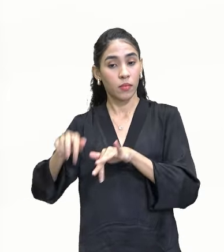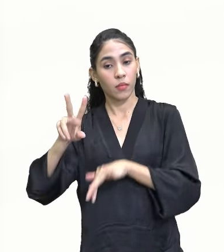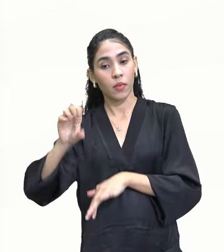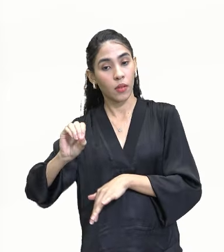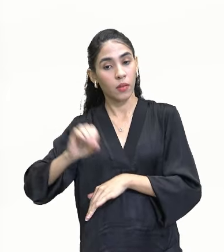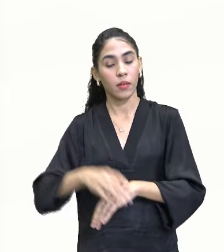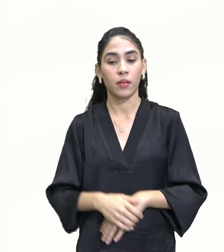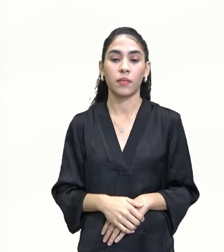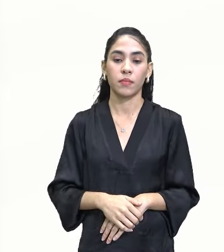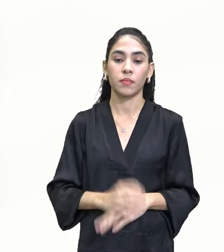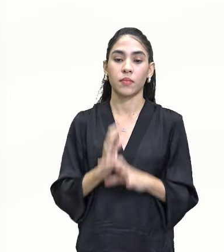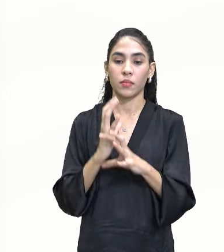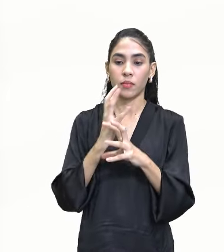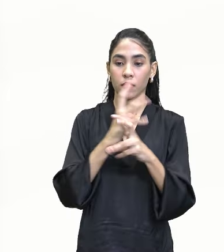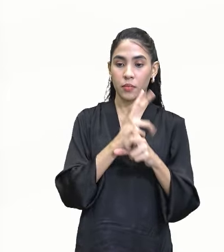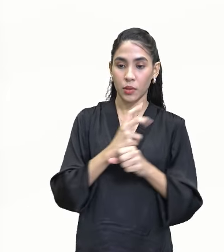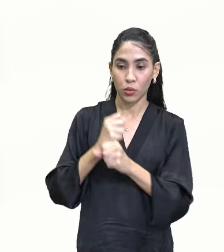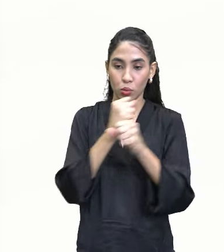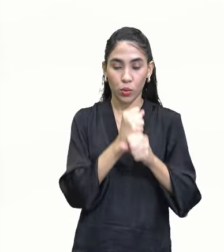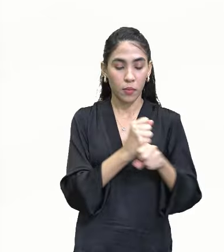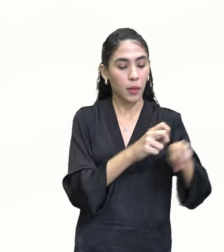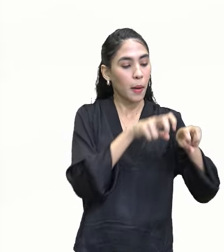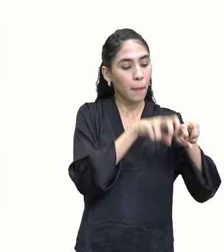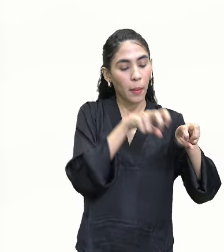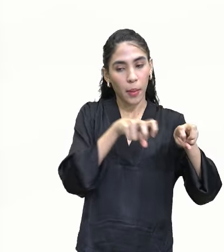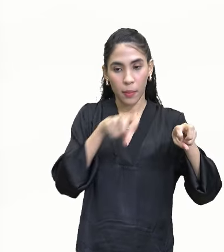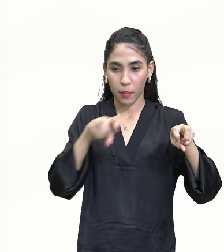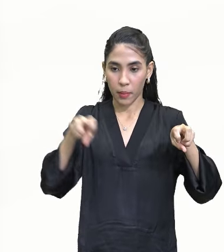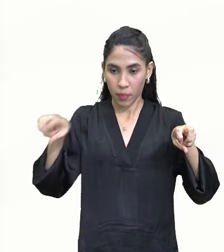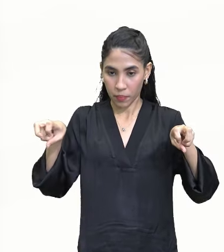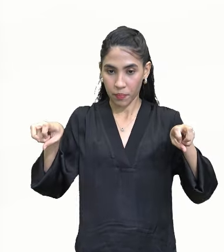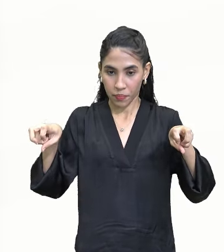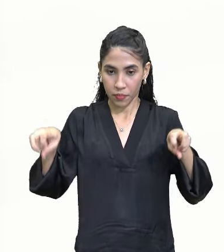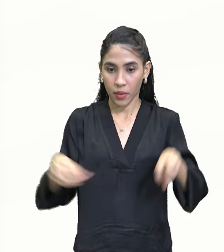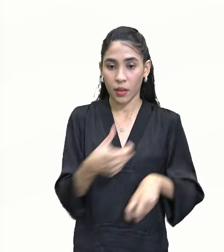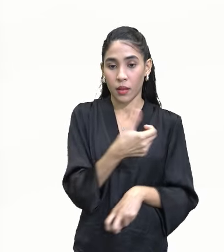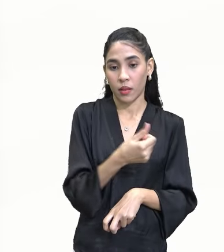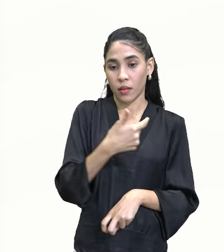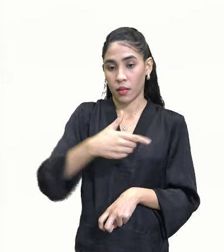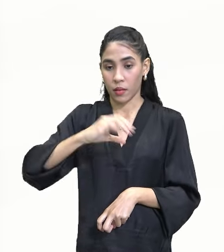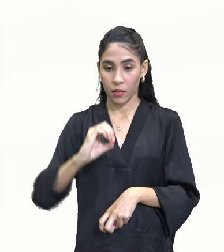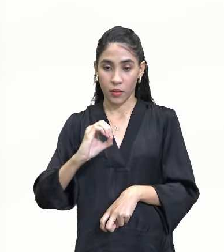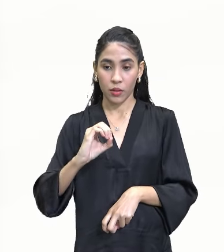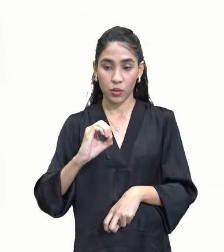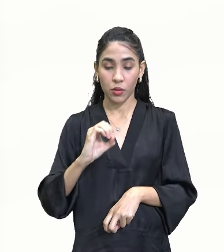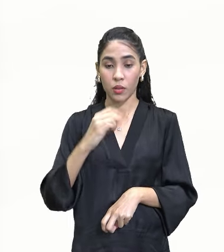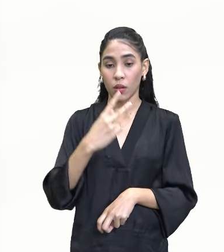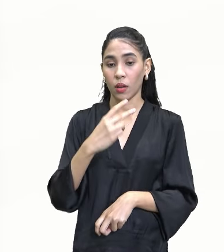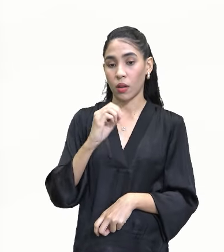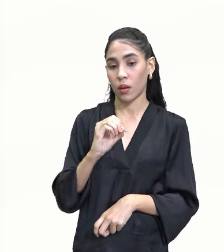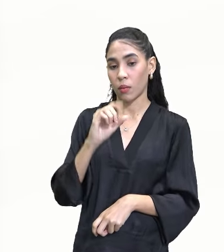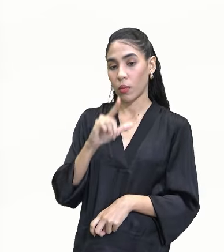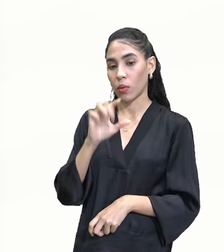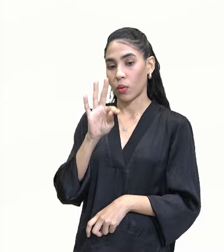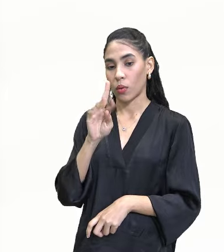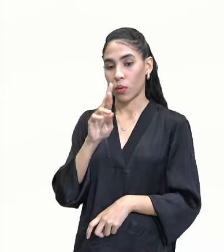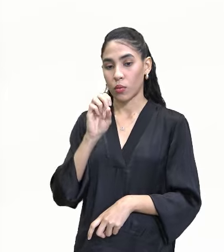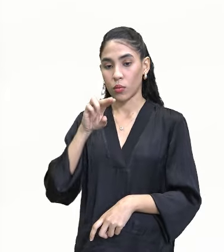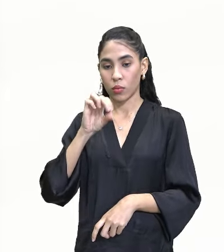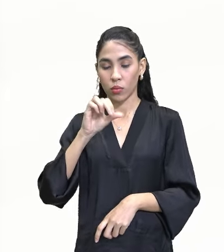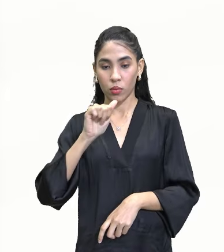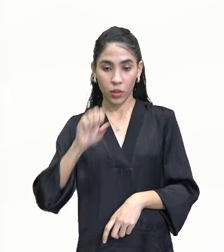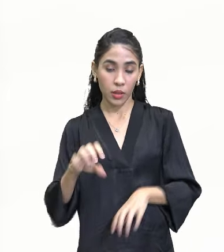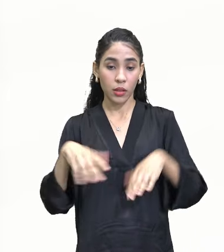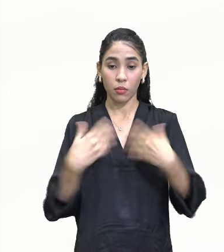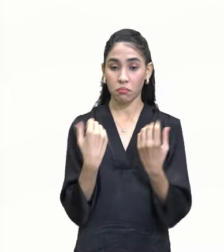A soma dessas fileiras, né, desse teatro é igual a 620 poltronas. Então, a gente precisa descobrir